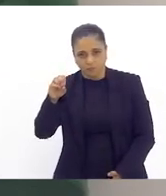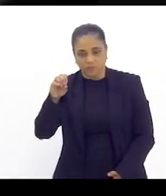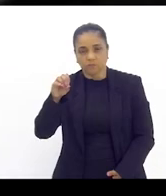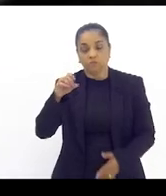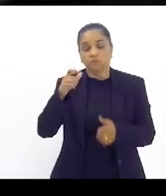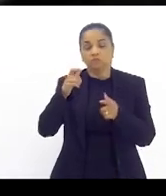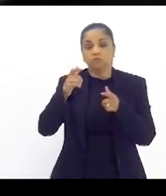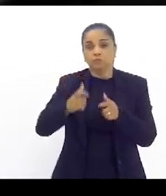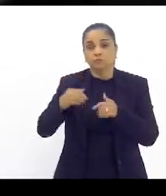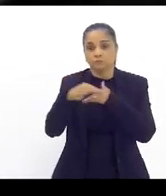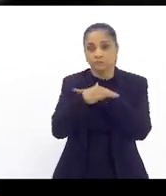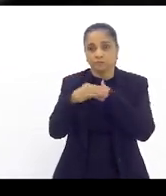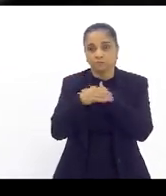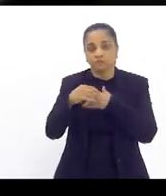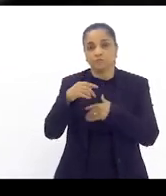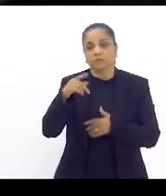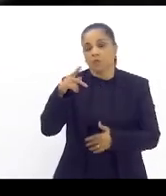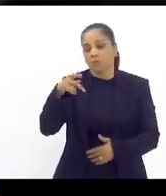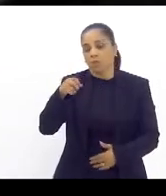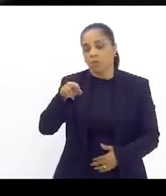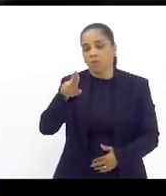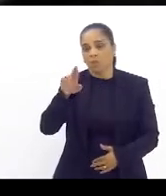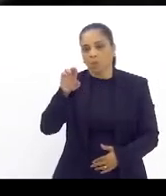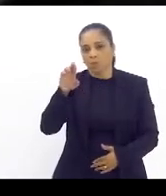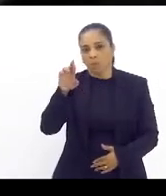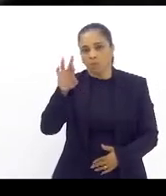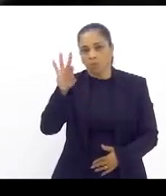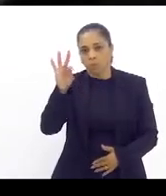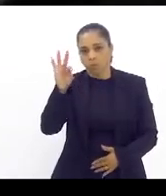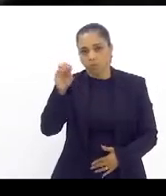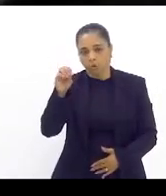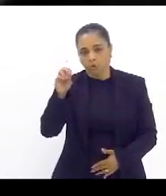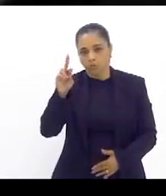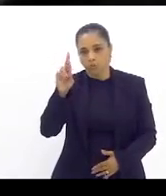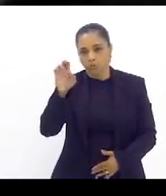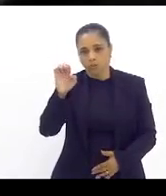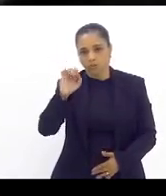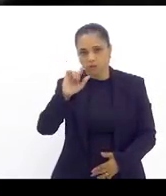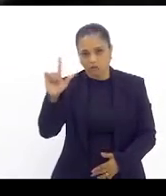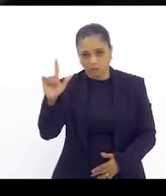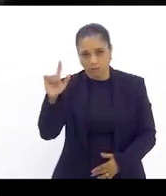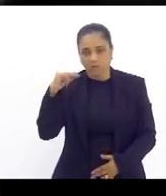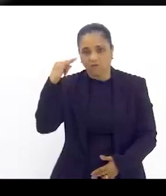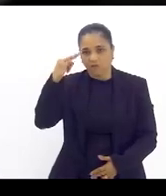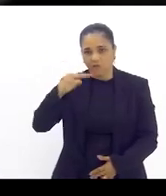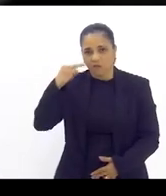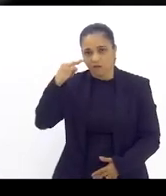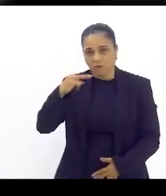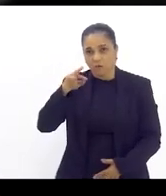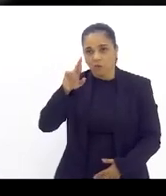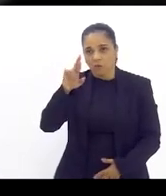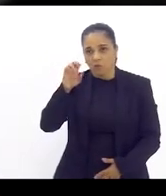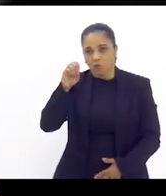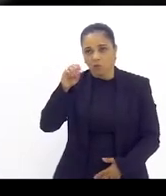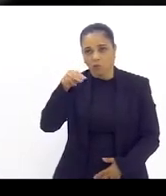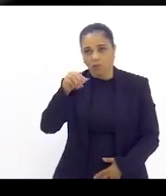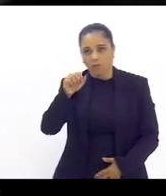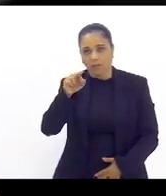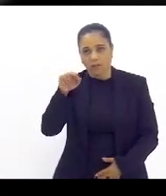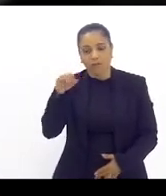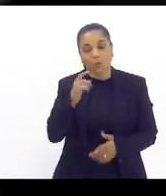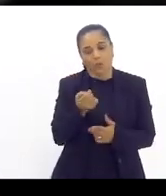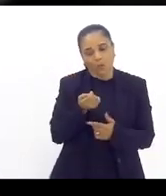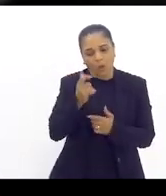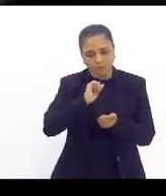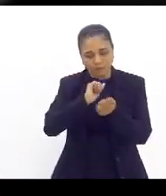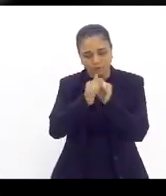aí ele Romário Romário Romário quase jogador de